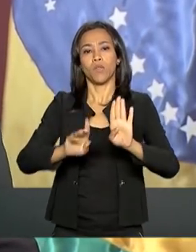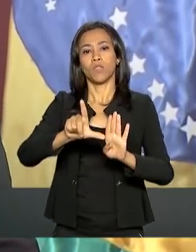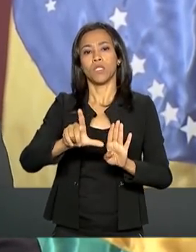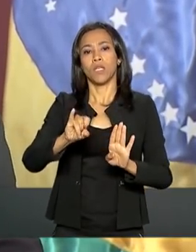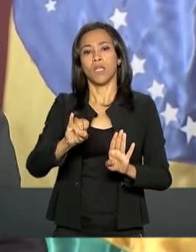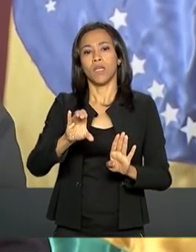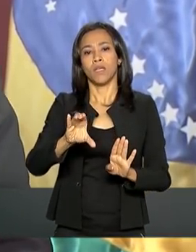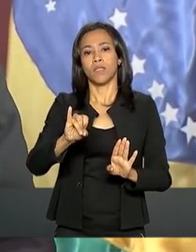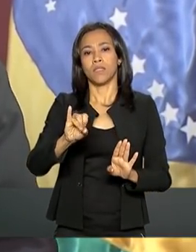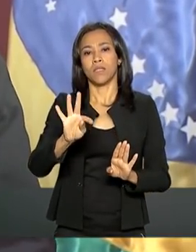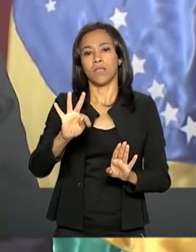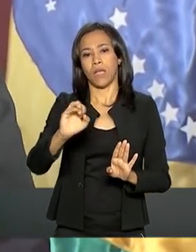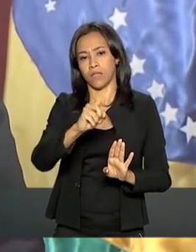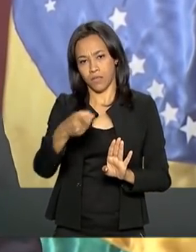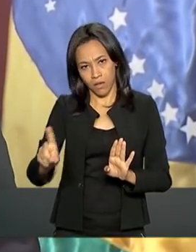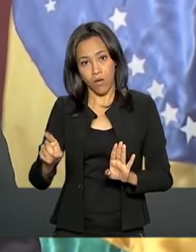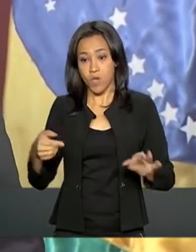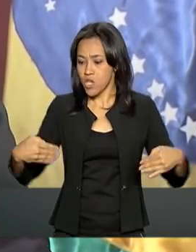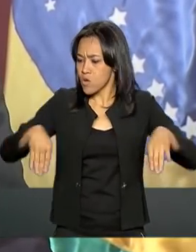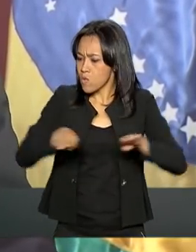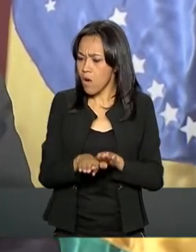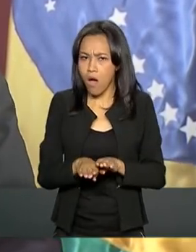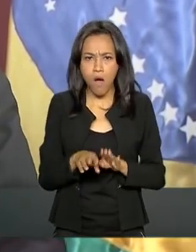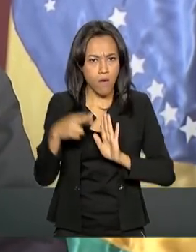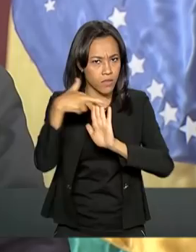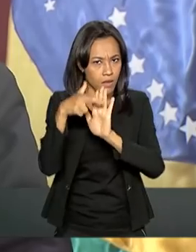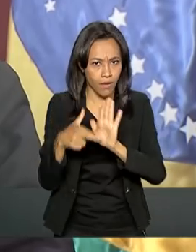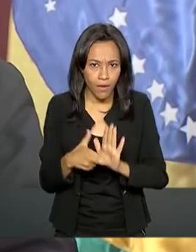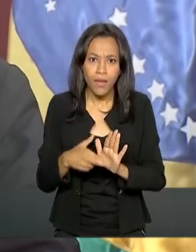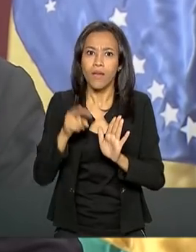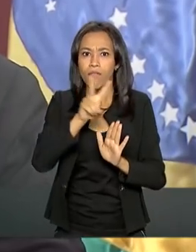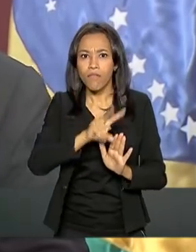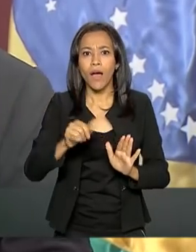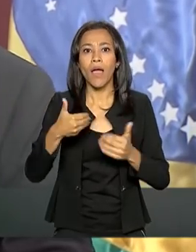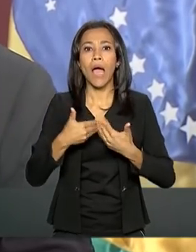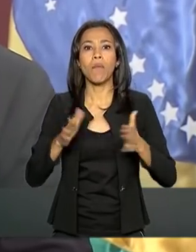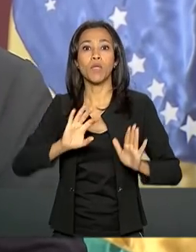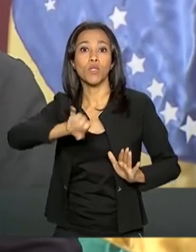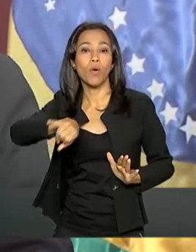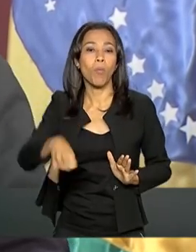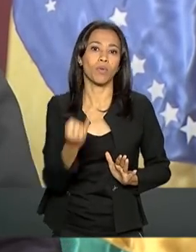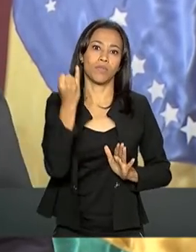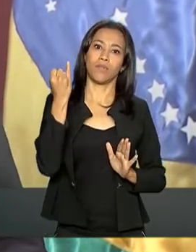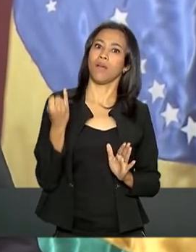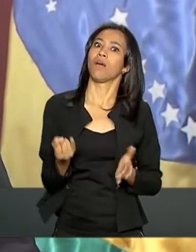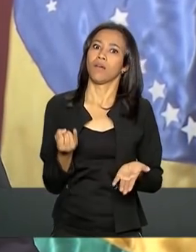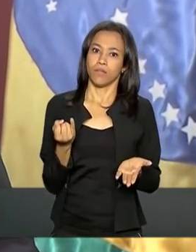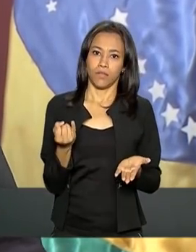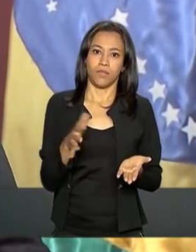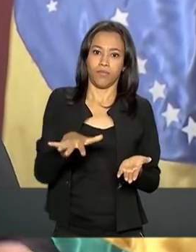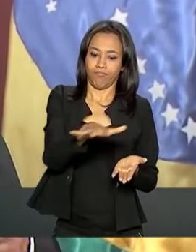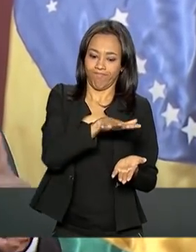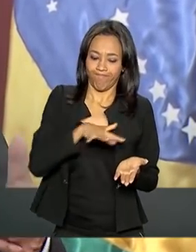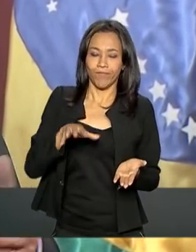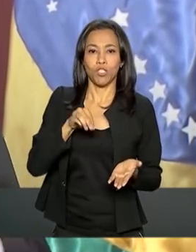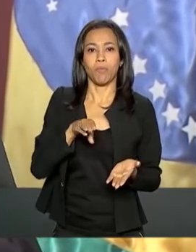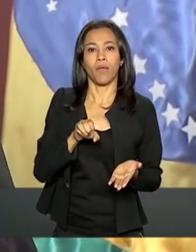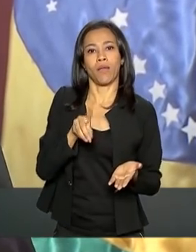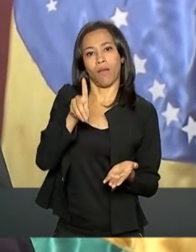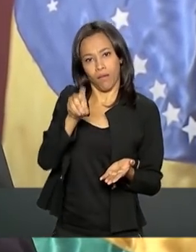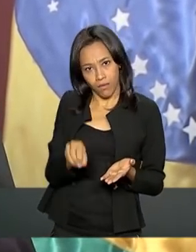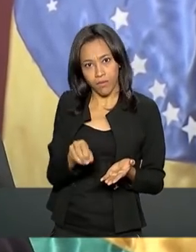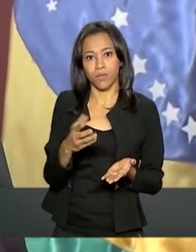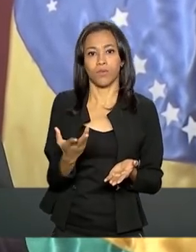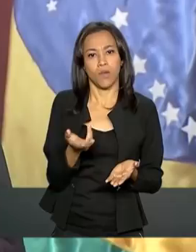concorrendo nas mesmas igualdades de condições, que irão abrir um novo mercado de oportunidades e que também vão